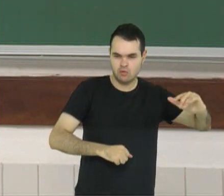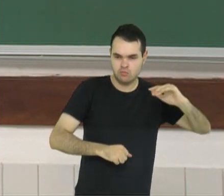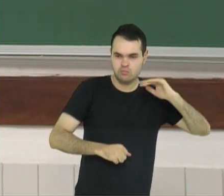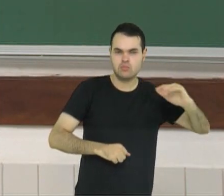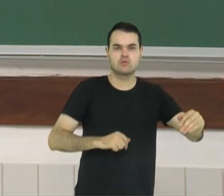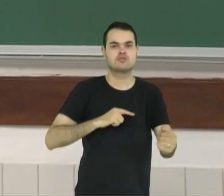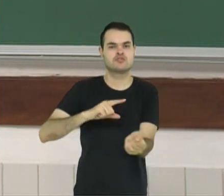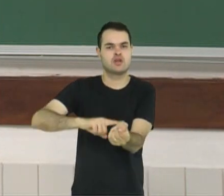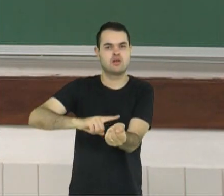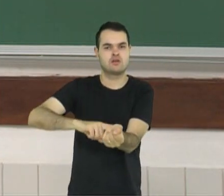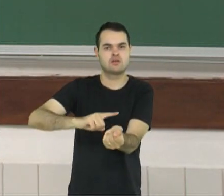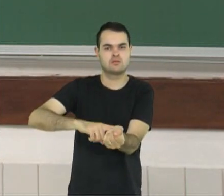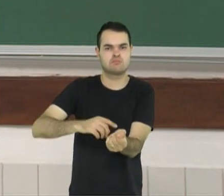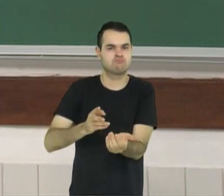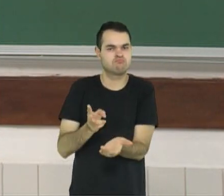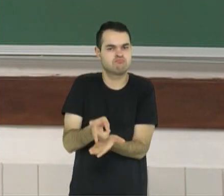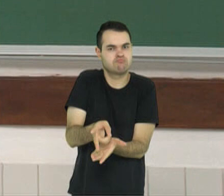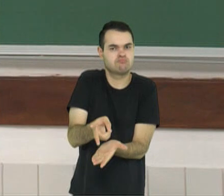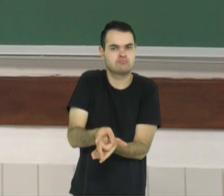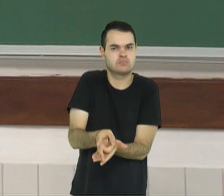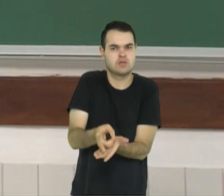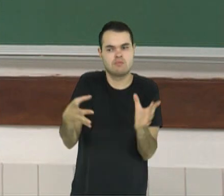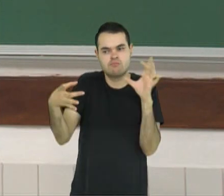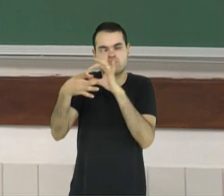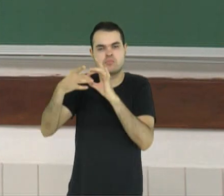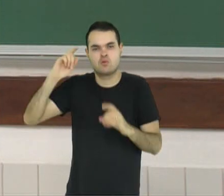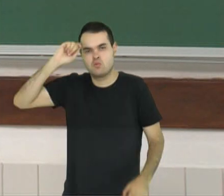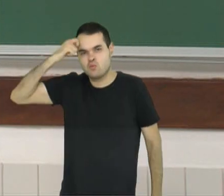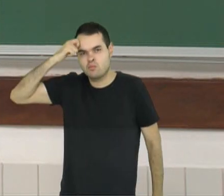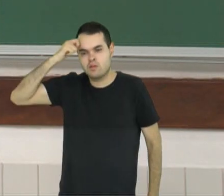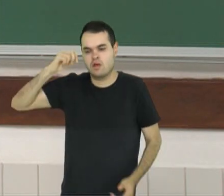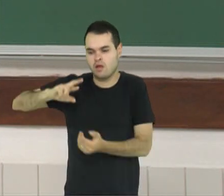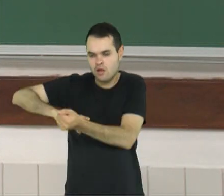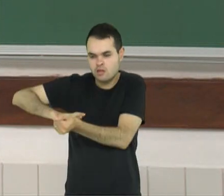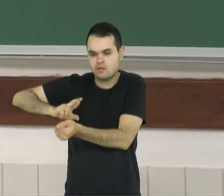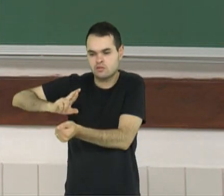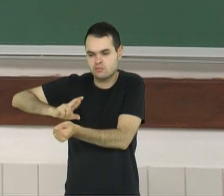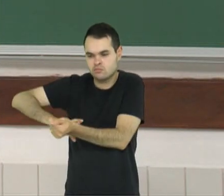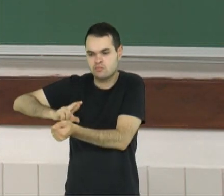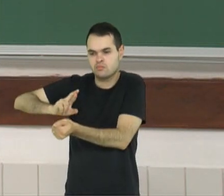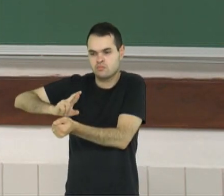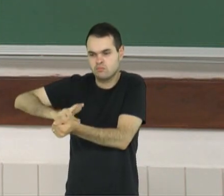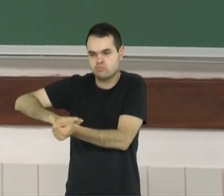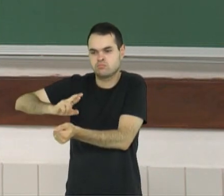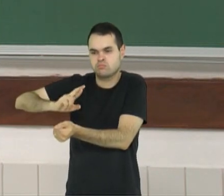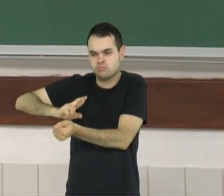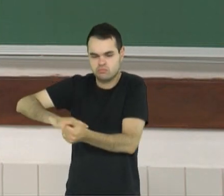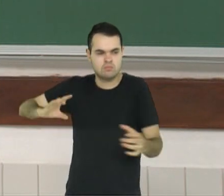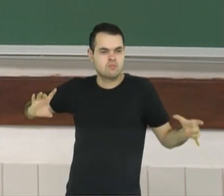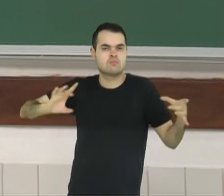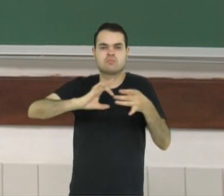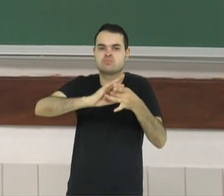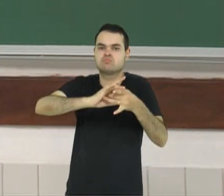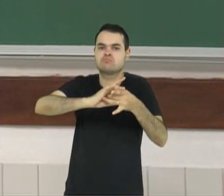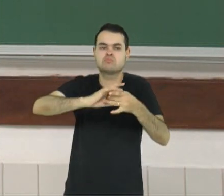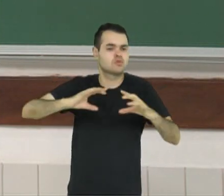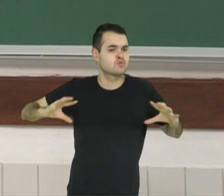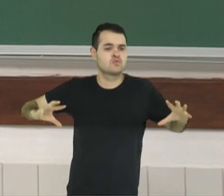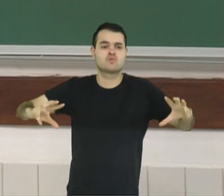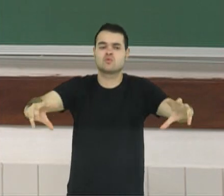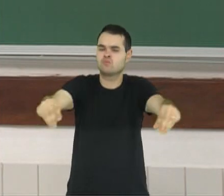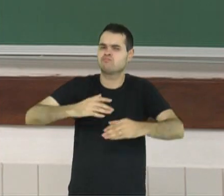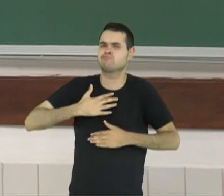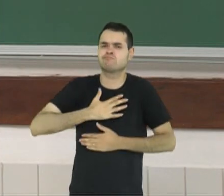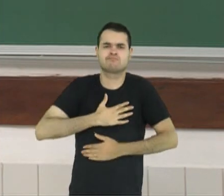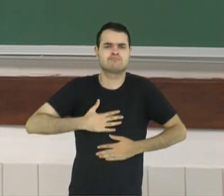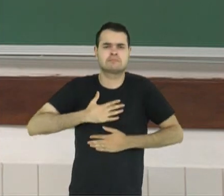ritmo, remete exatamente à cultura afro, que tem aquela coisa do ritmo. E daí caiu no gosto de todo mundo e todo mundo começou a participar. Daí virou o